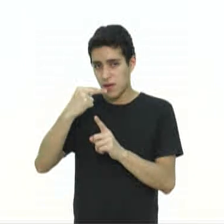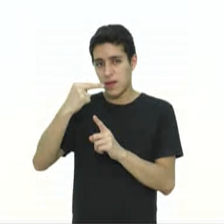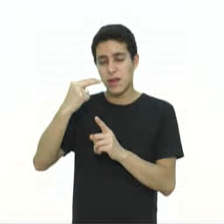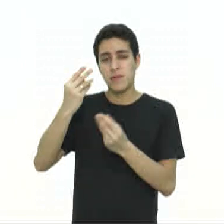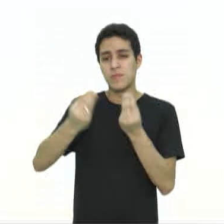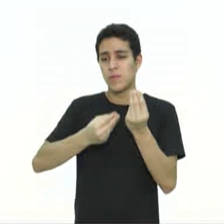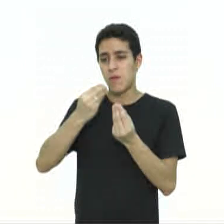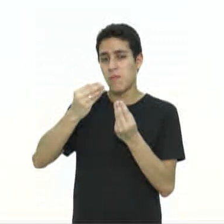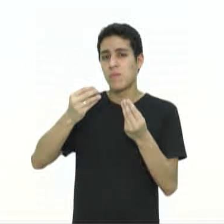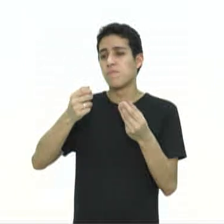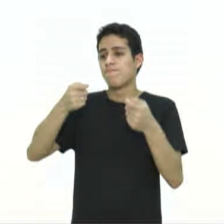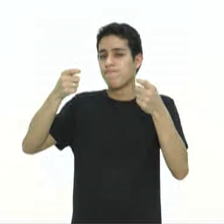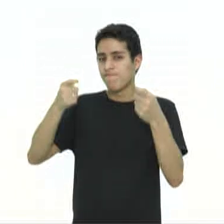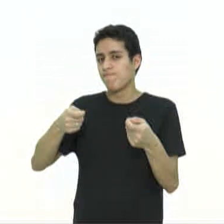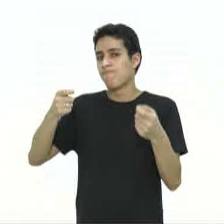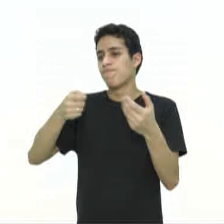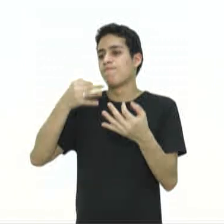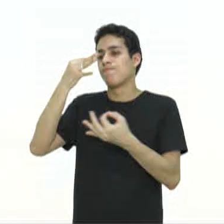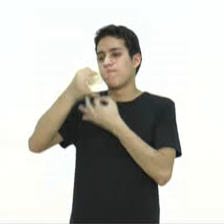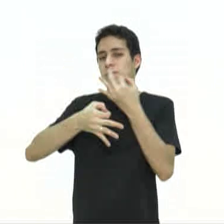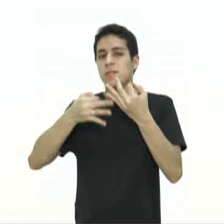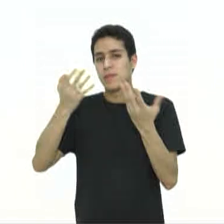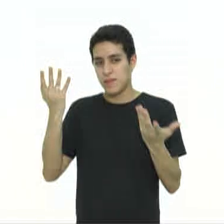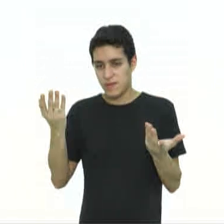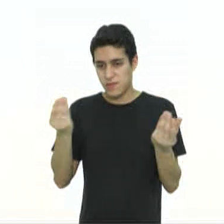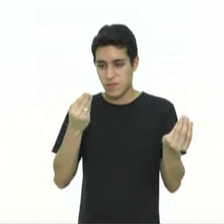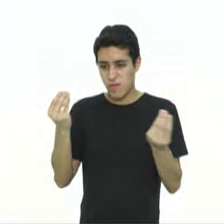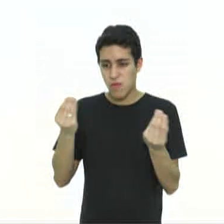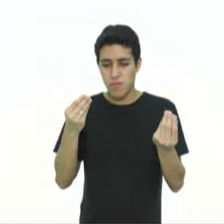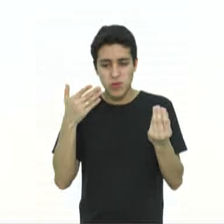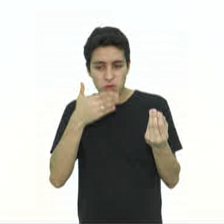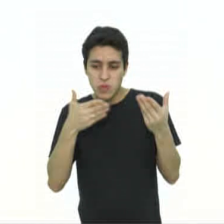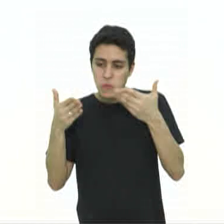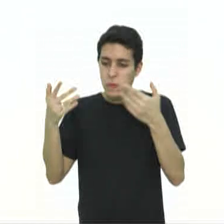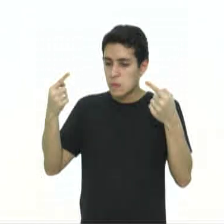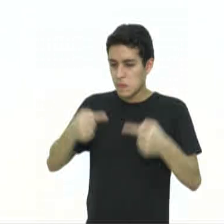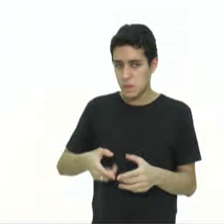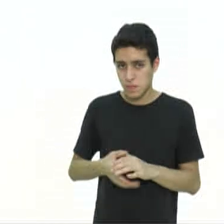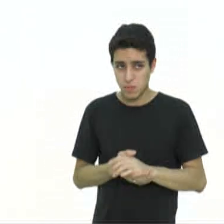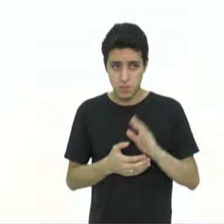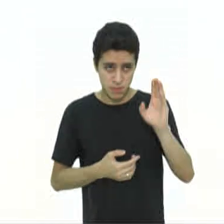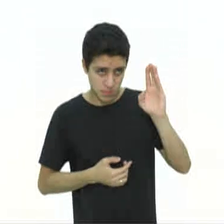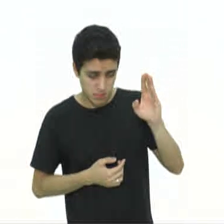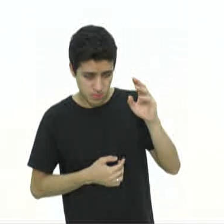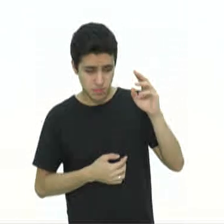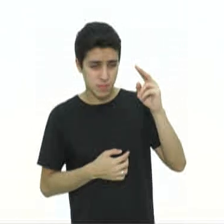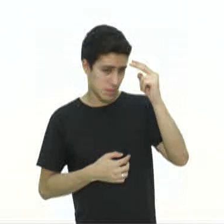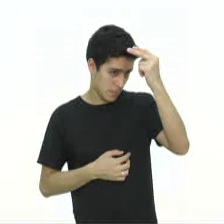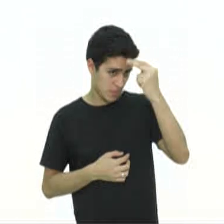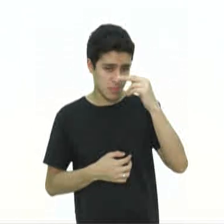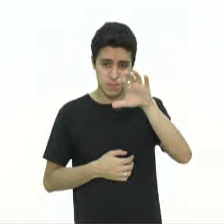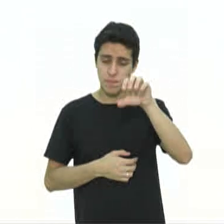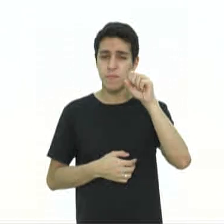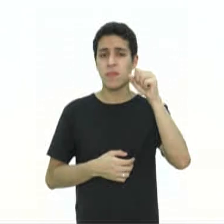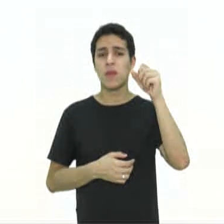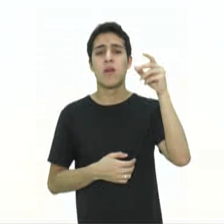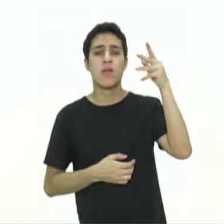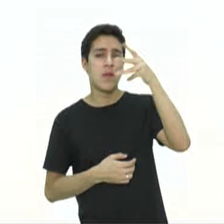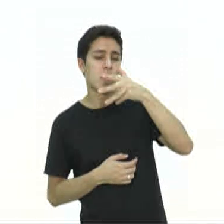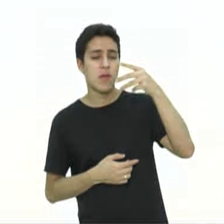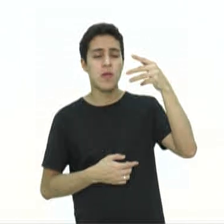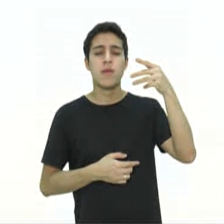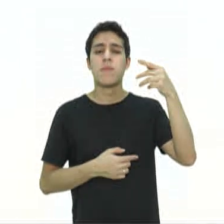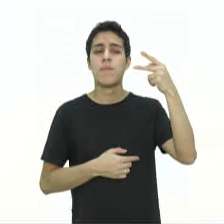das argumentações, produzido e comprovado pela confrontação dos discursos. B. O platonismo se vale da oratória política sem